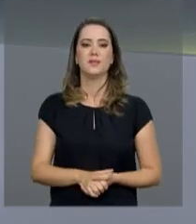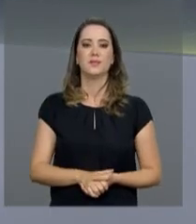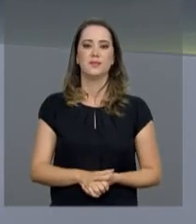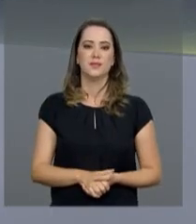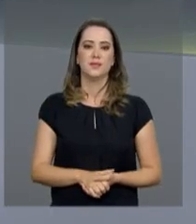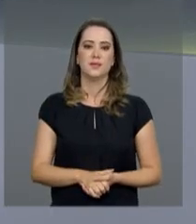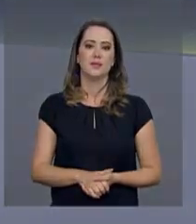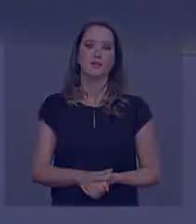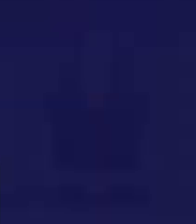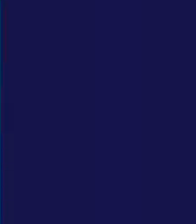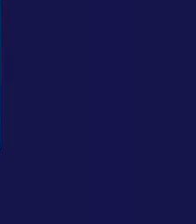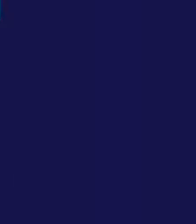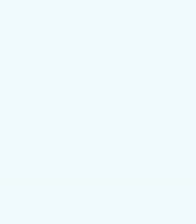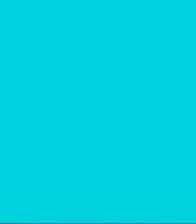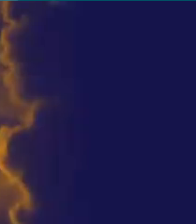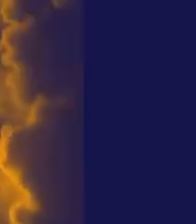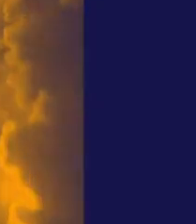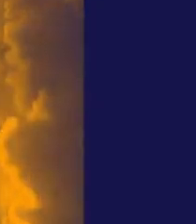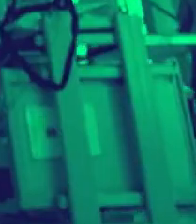federal